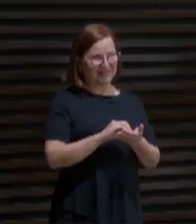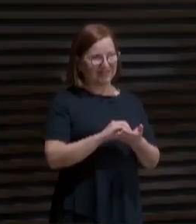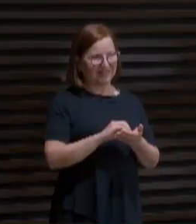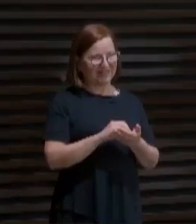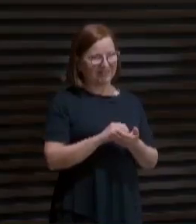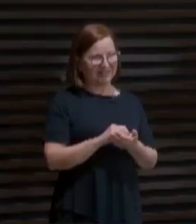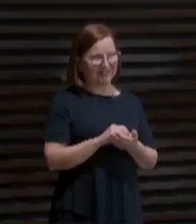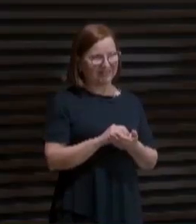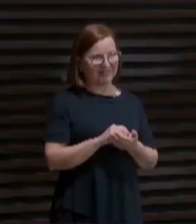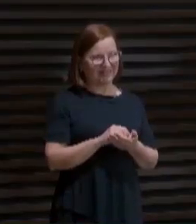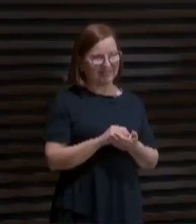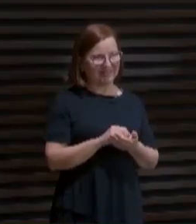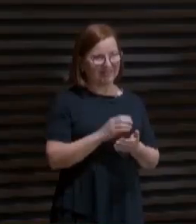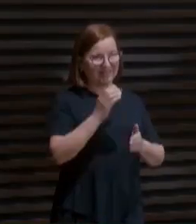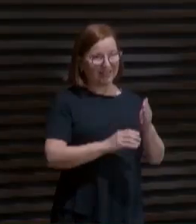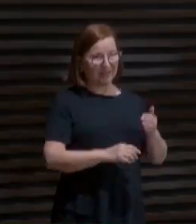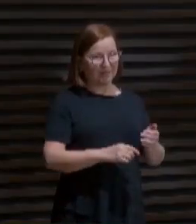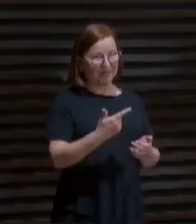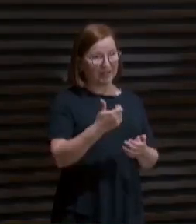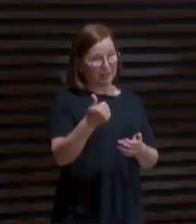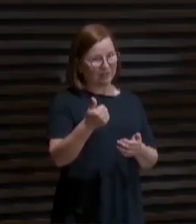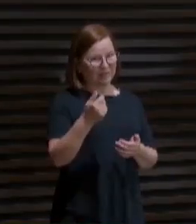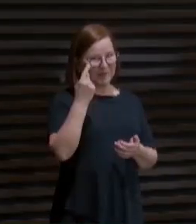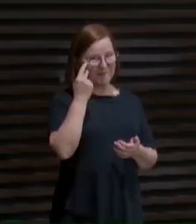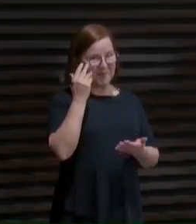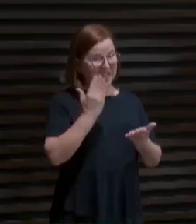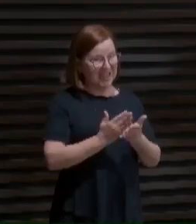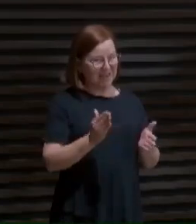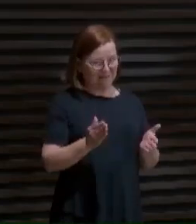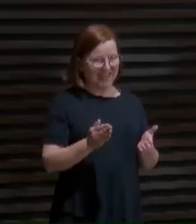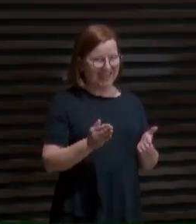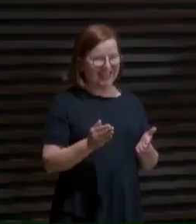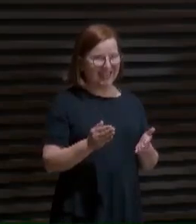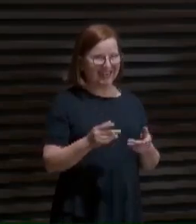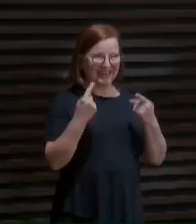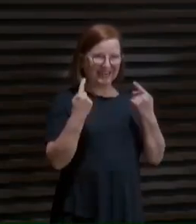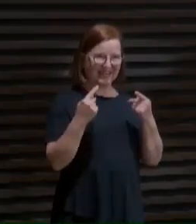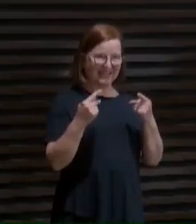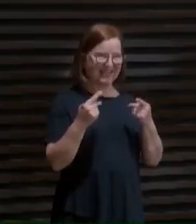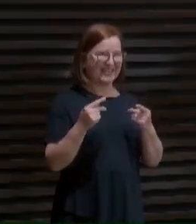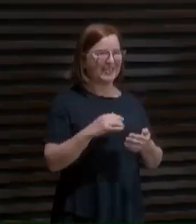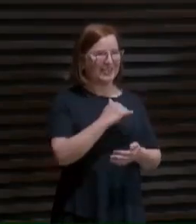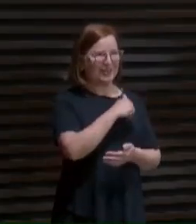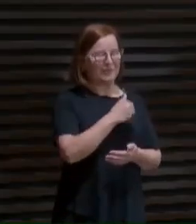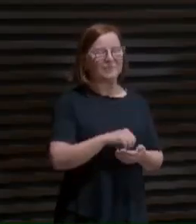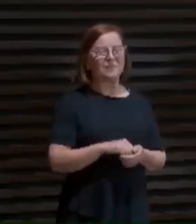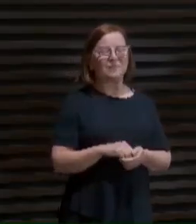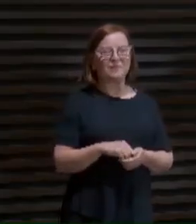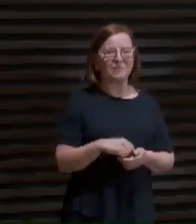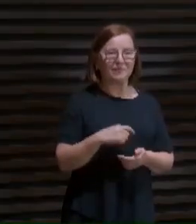o capítulo 21 para terminarmos a exposição. Eu